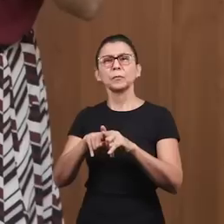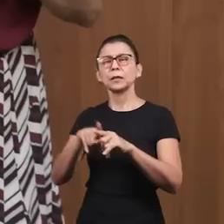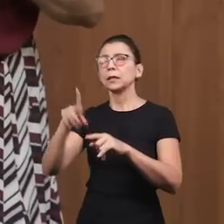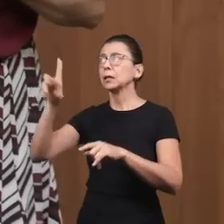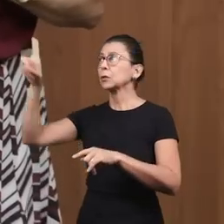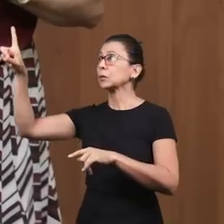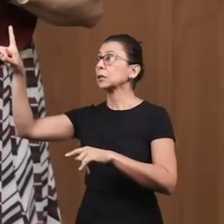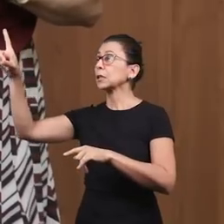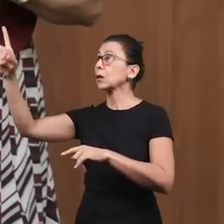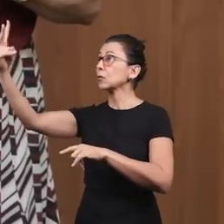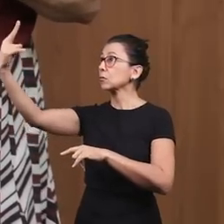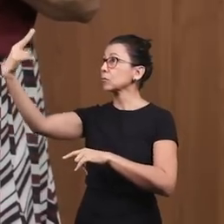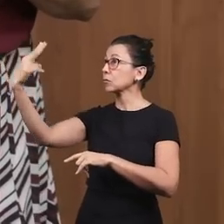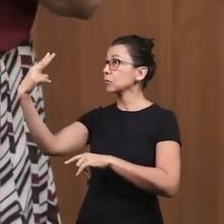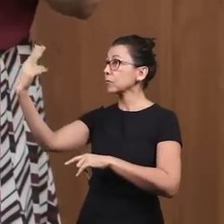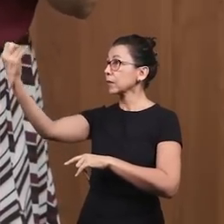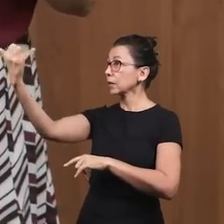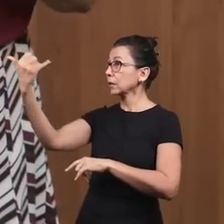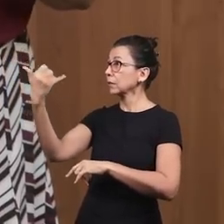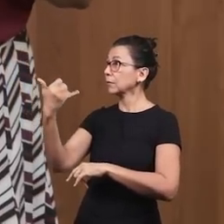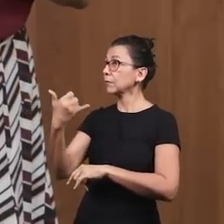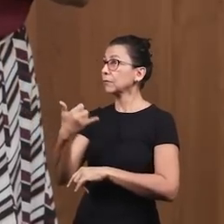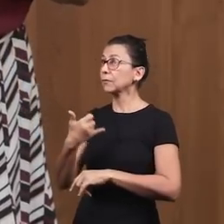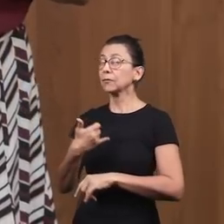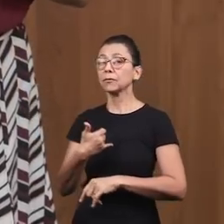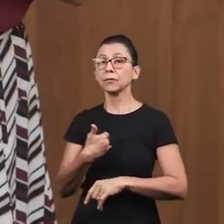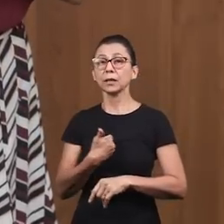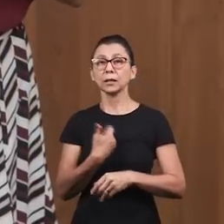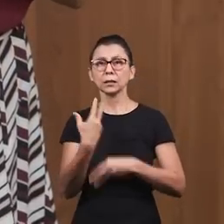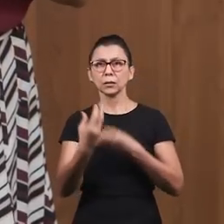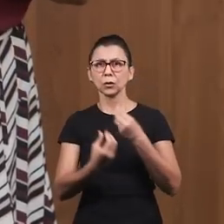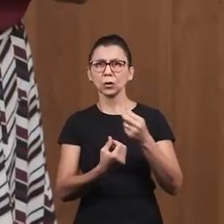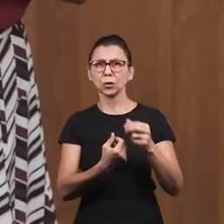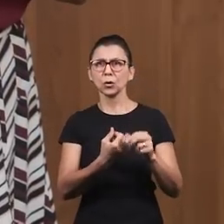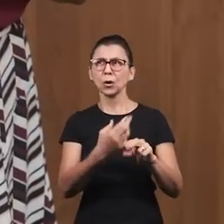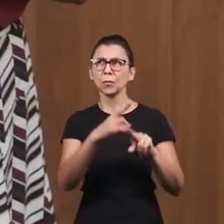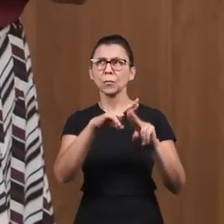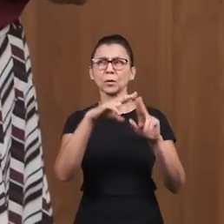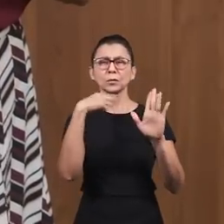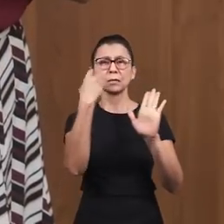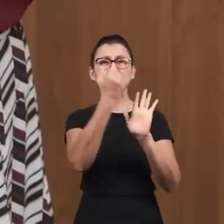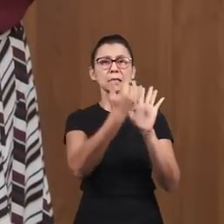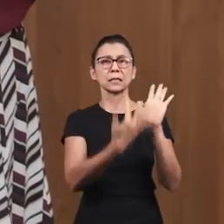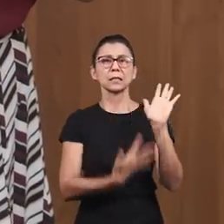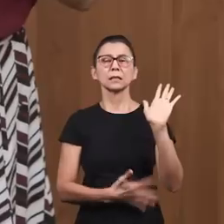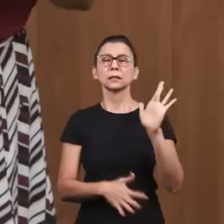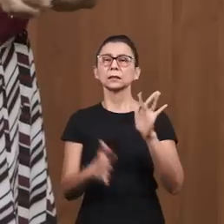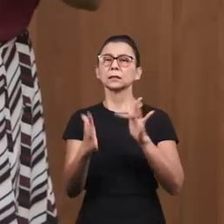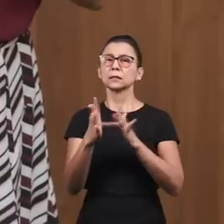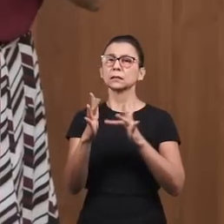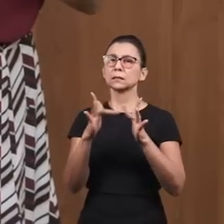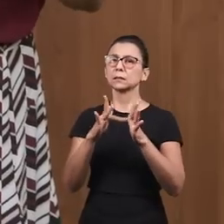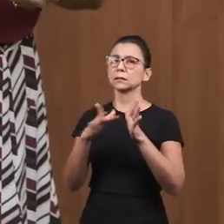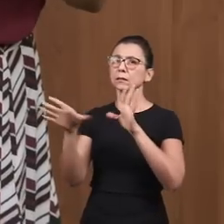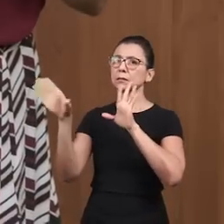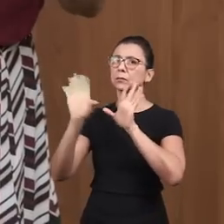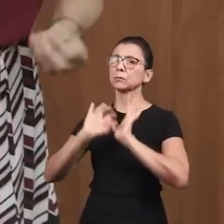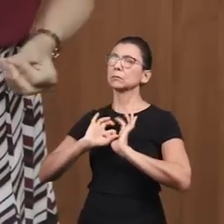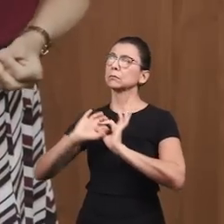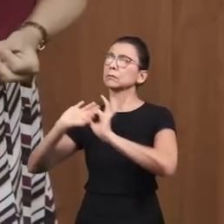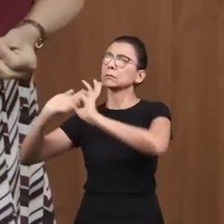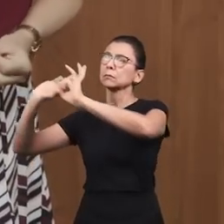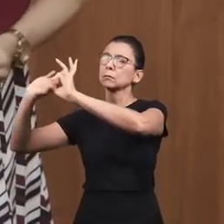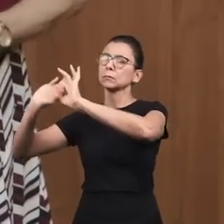e falar conosco. O sangue de Jesus abriu esse caminho, nos dando comunhão